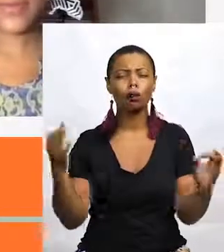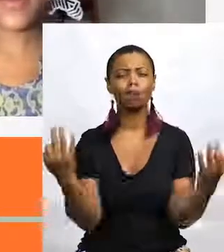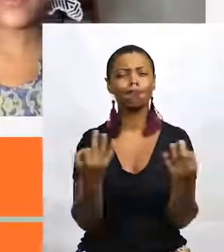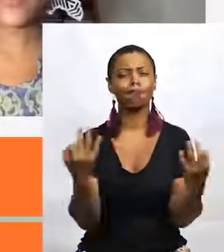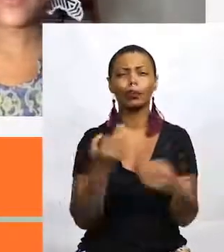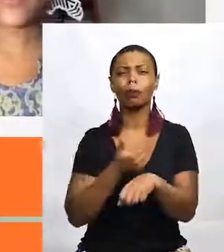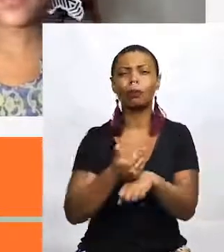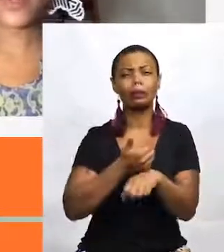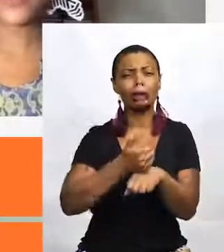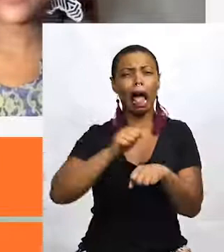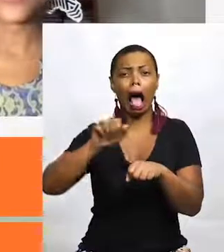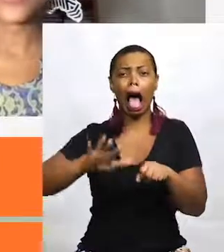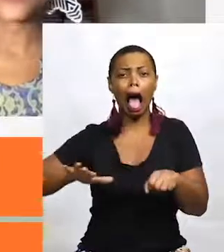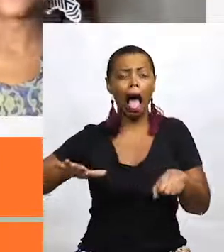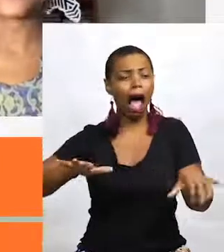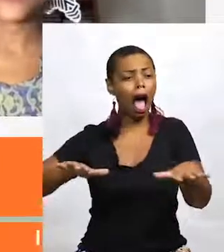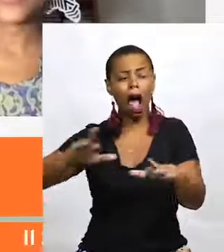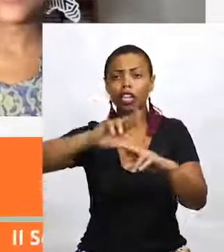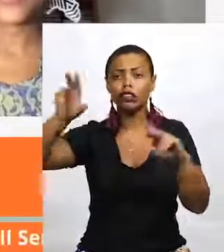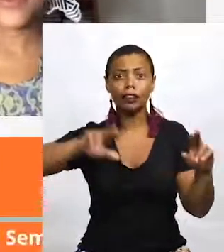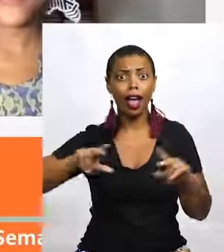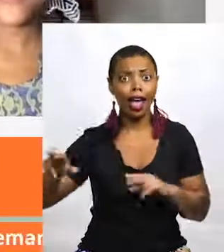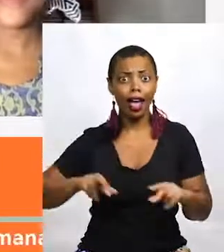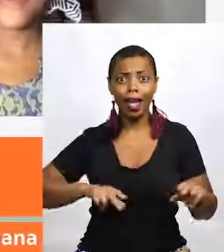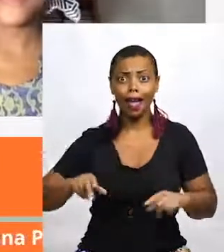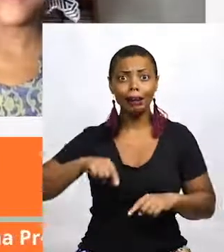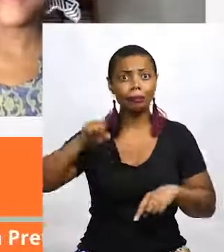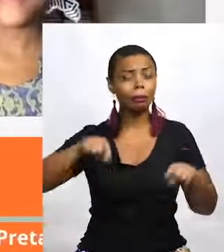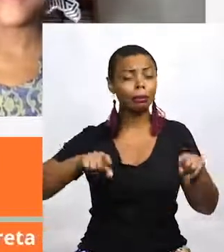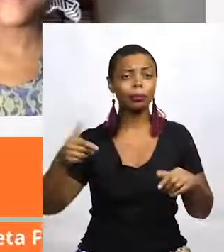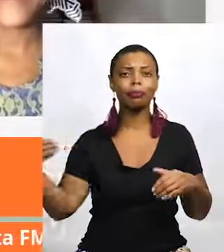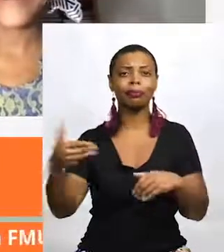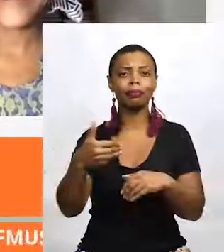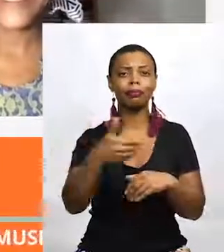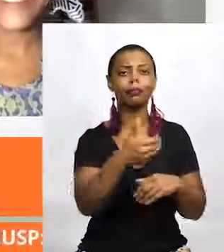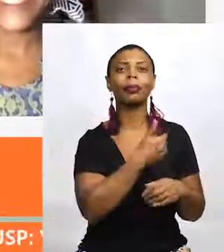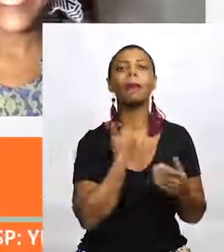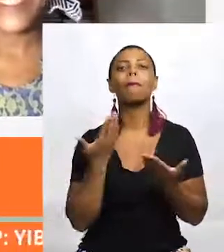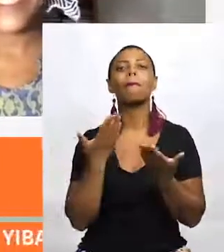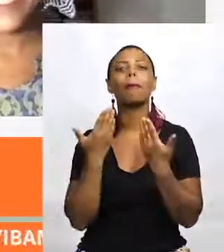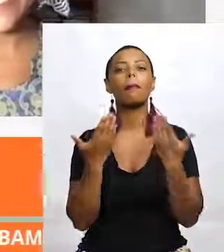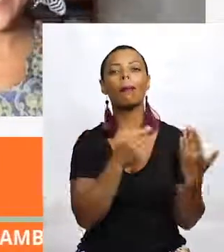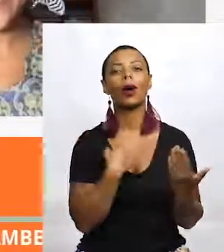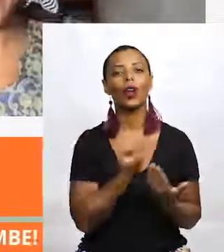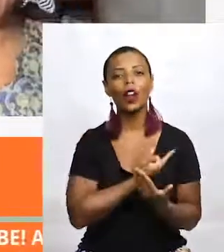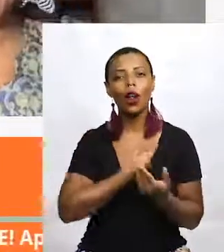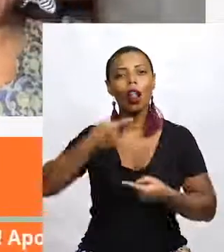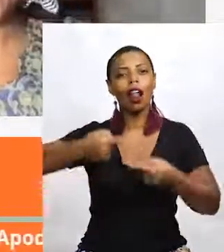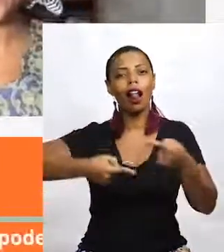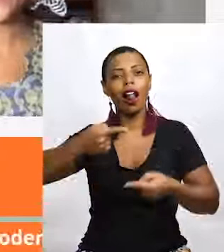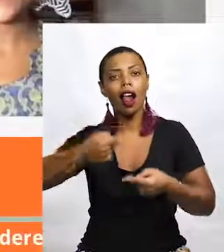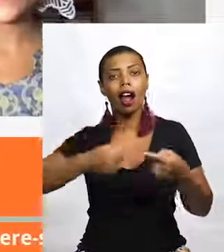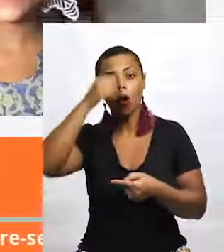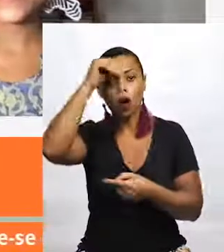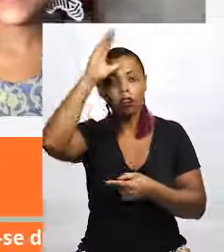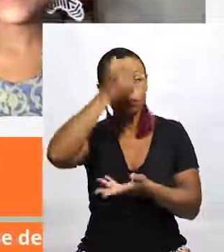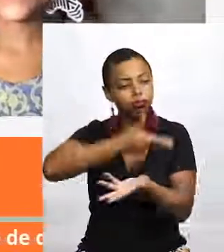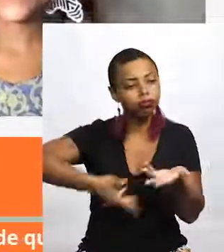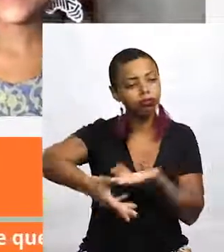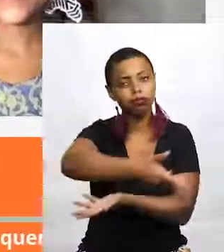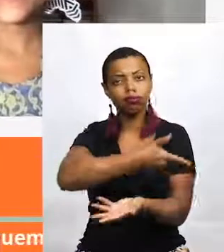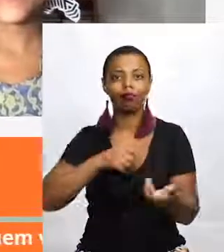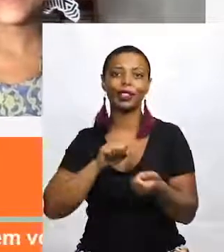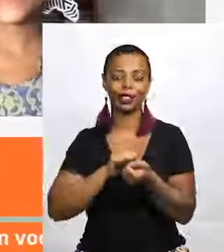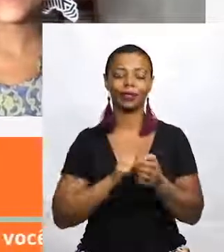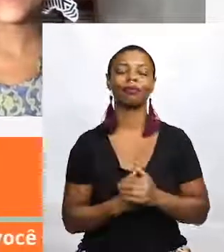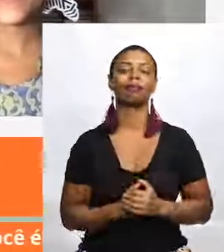áreas, de diferentes âmbitos, que vão conversar aqui com a gente, debater, compartilhar conhecimento juntos, né? O